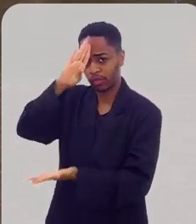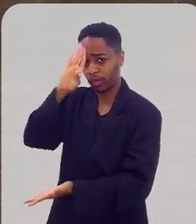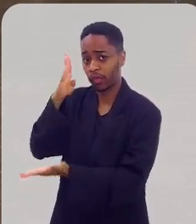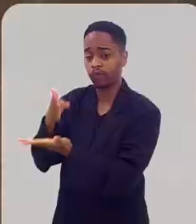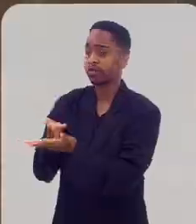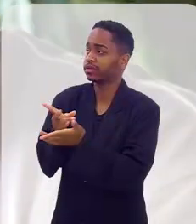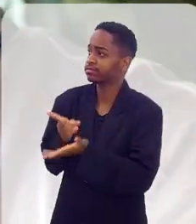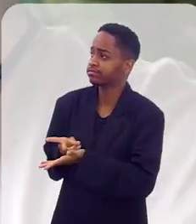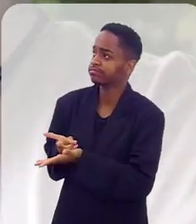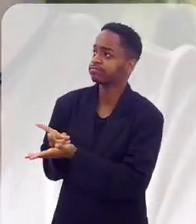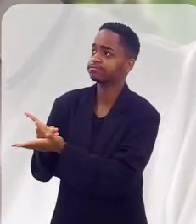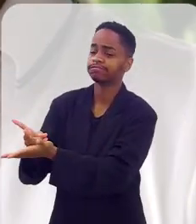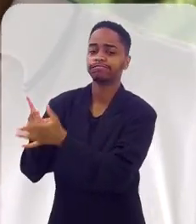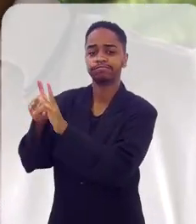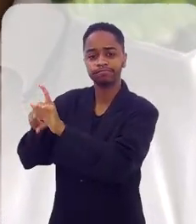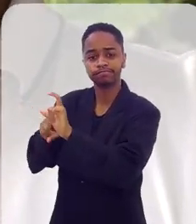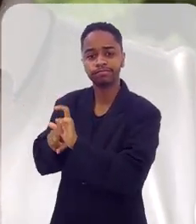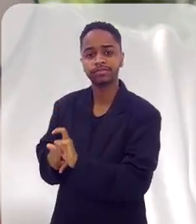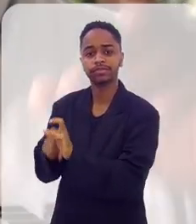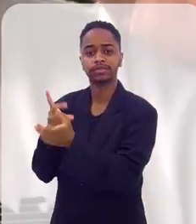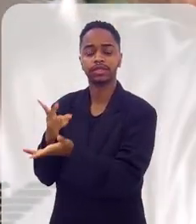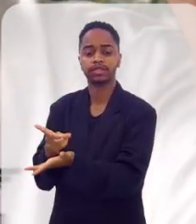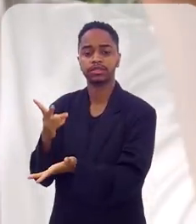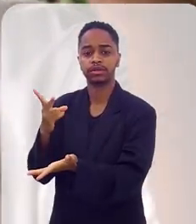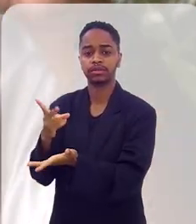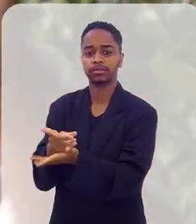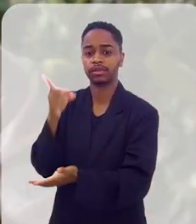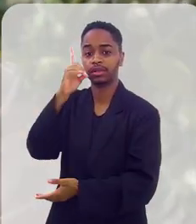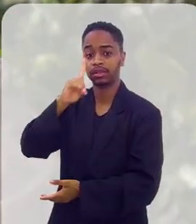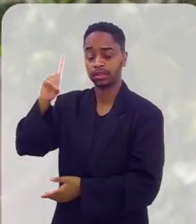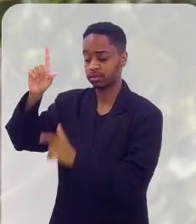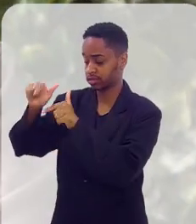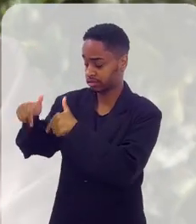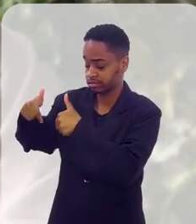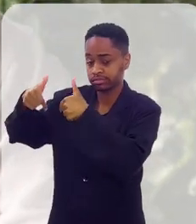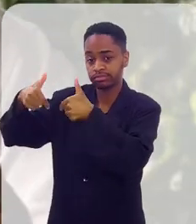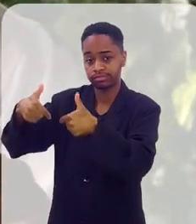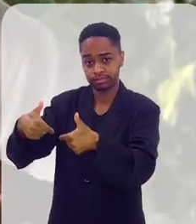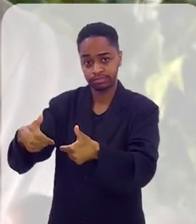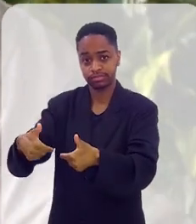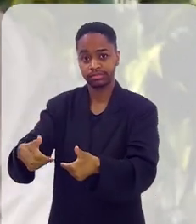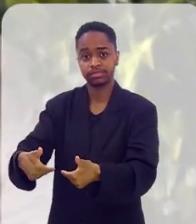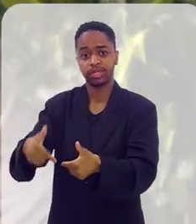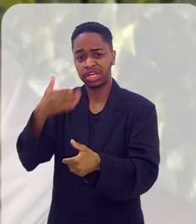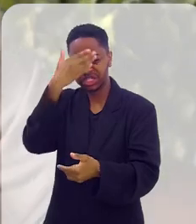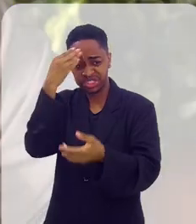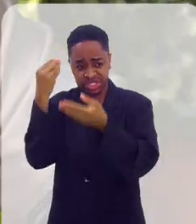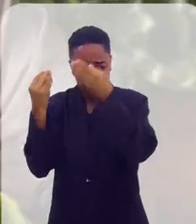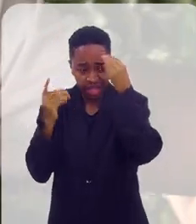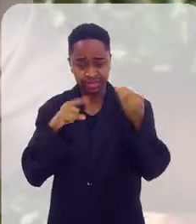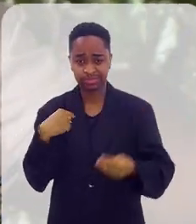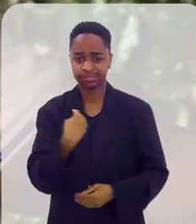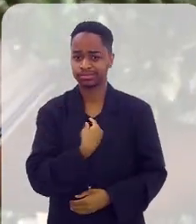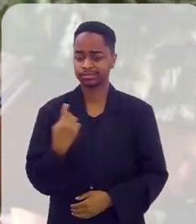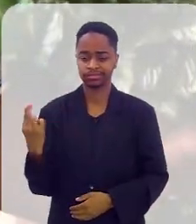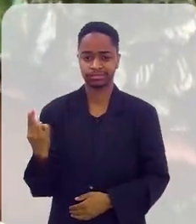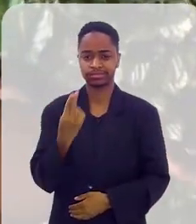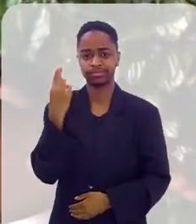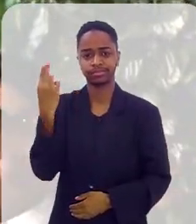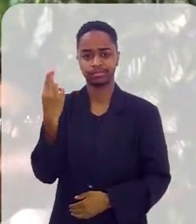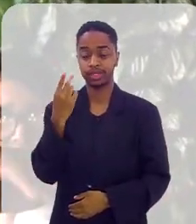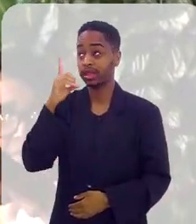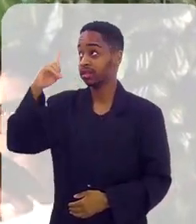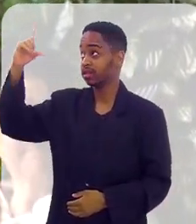confiar, totalmente depender. O Deus da providência dos seus não vai se esquecer. Por ti